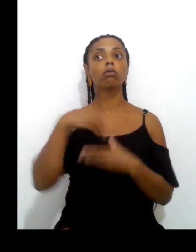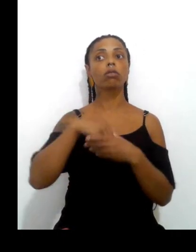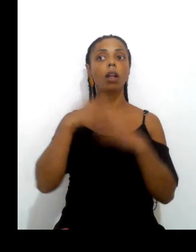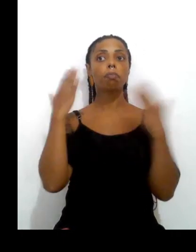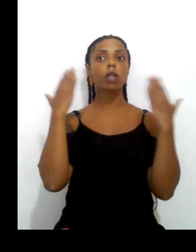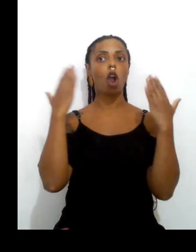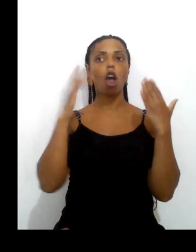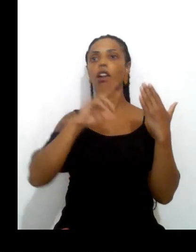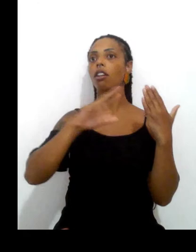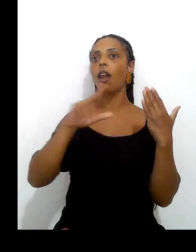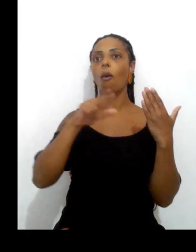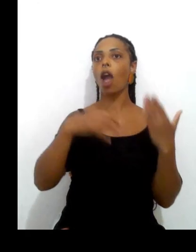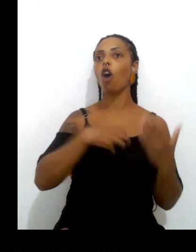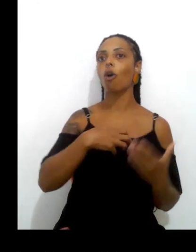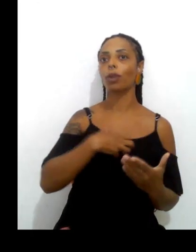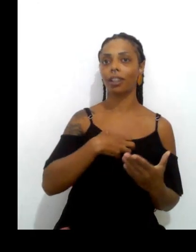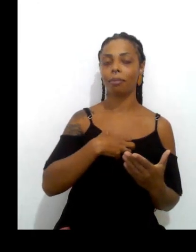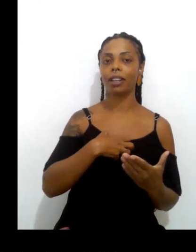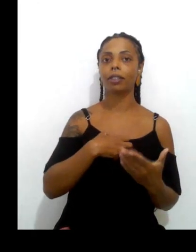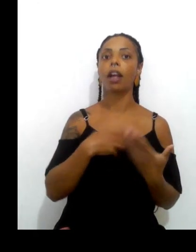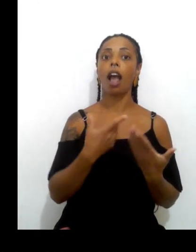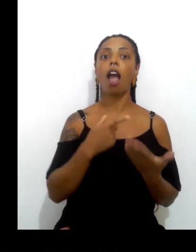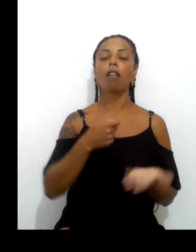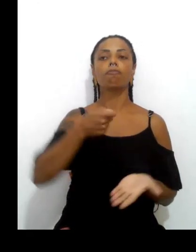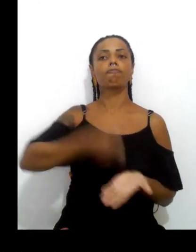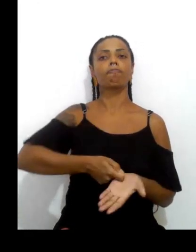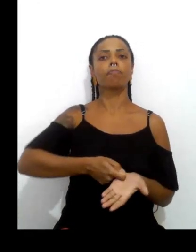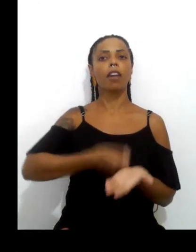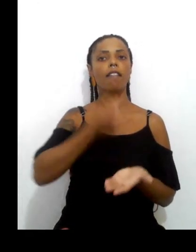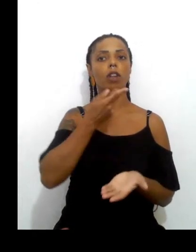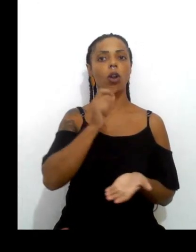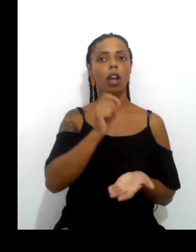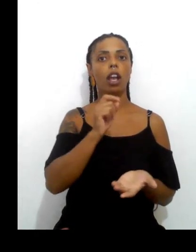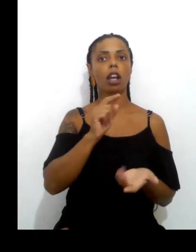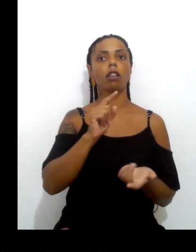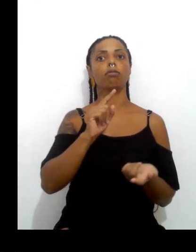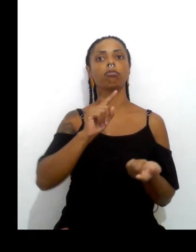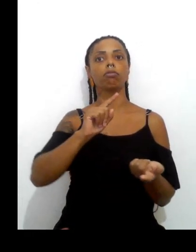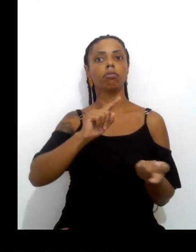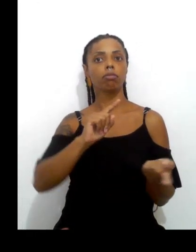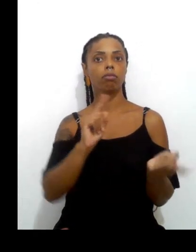firme diferenciando os invertidos